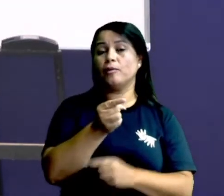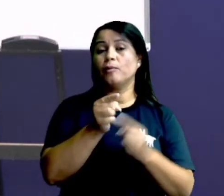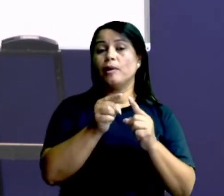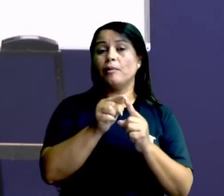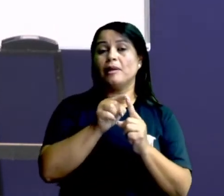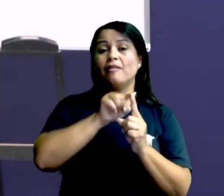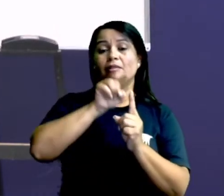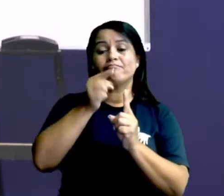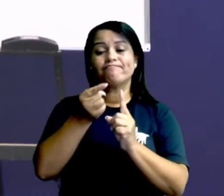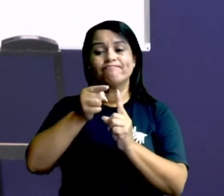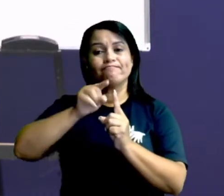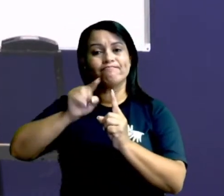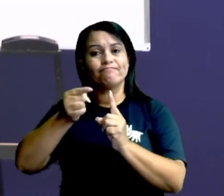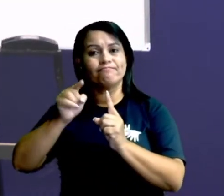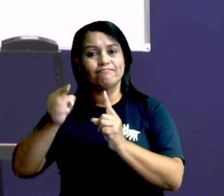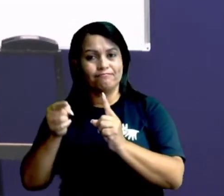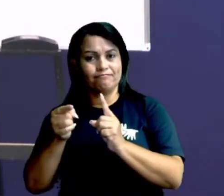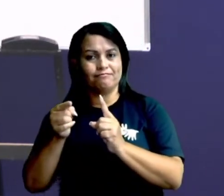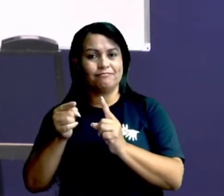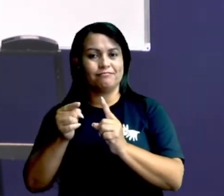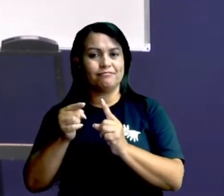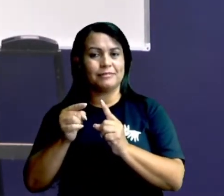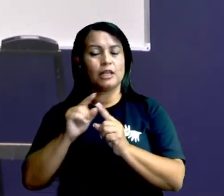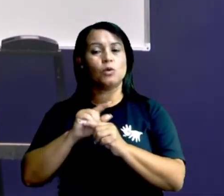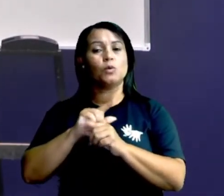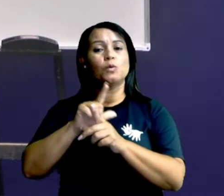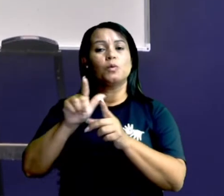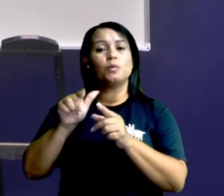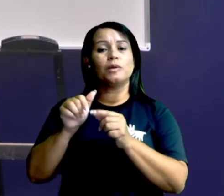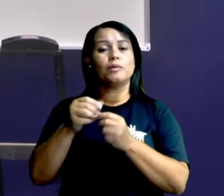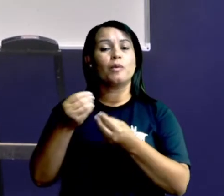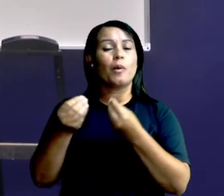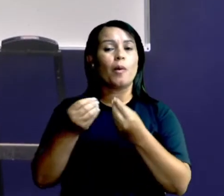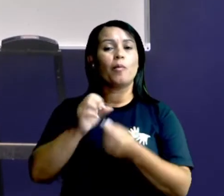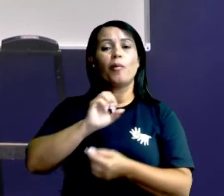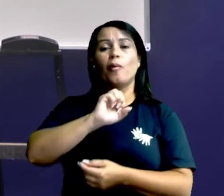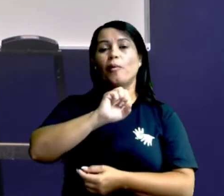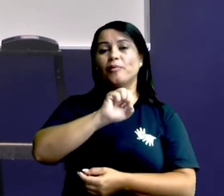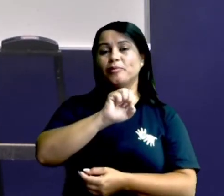ela aqui, ela sumiu. Daí vai ficar